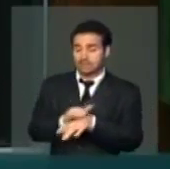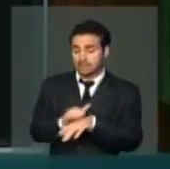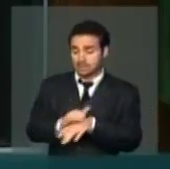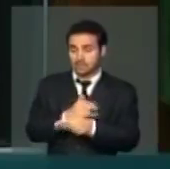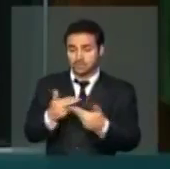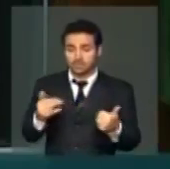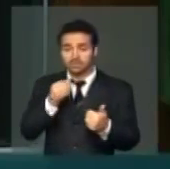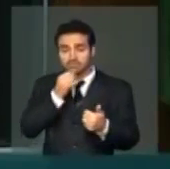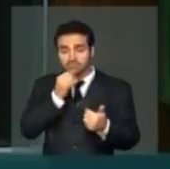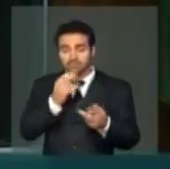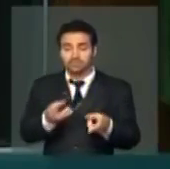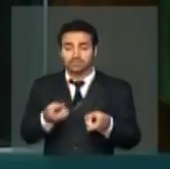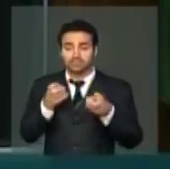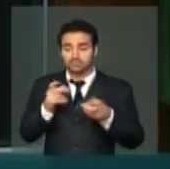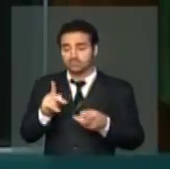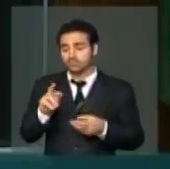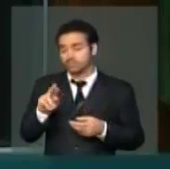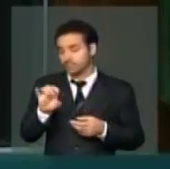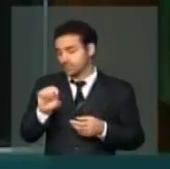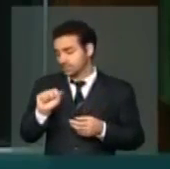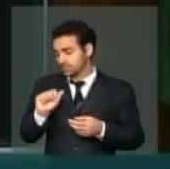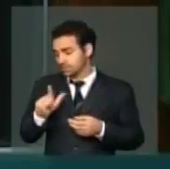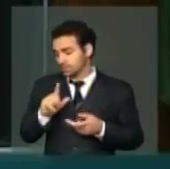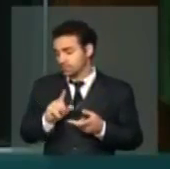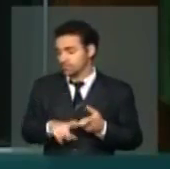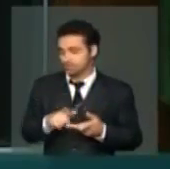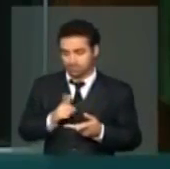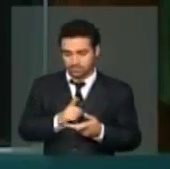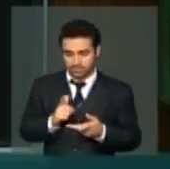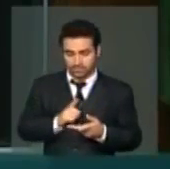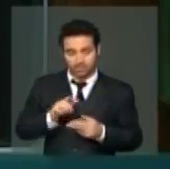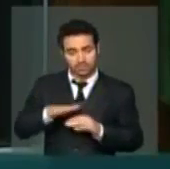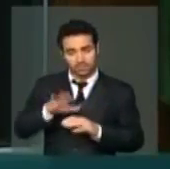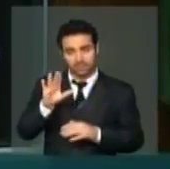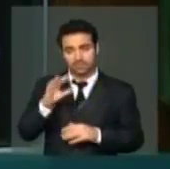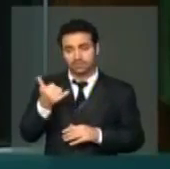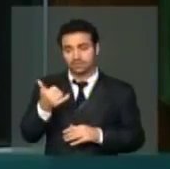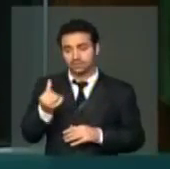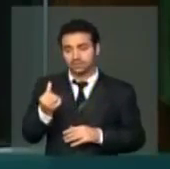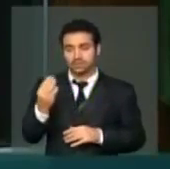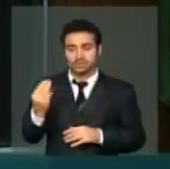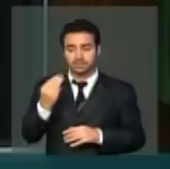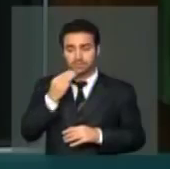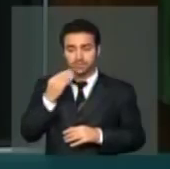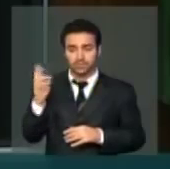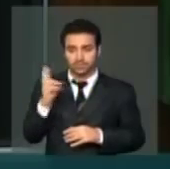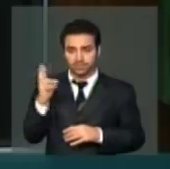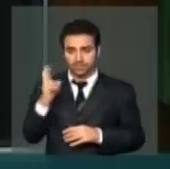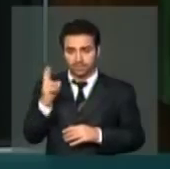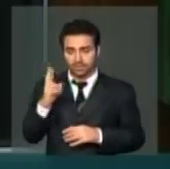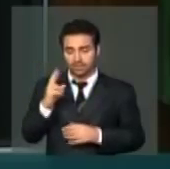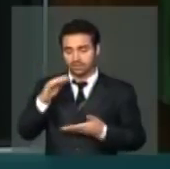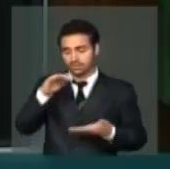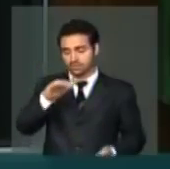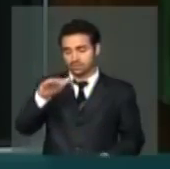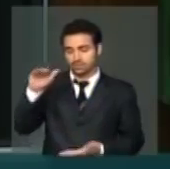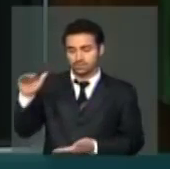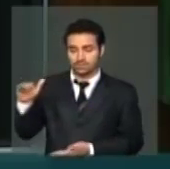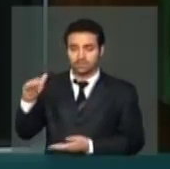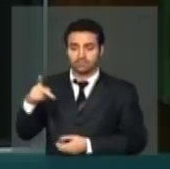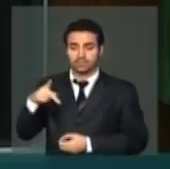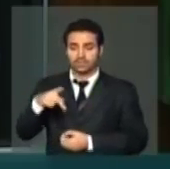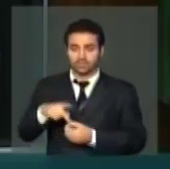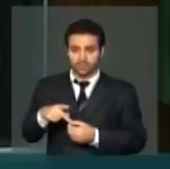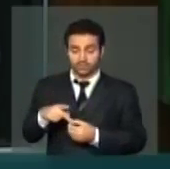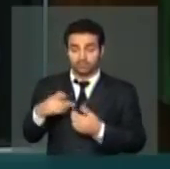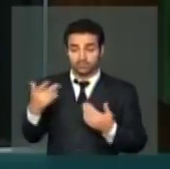a exploração do pré-sal, com uma reserva de mais de 16 bilhões de reais em barris de petróleo. Esse propósito